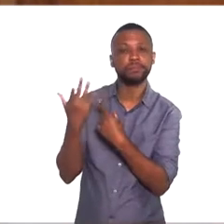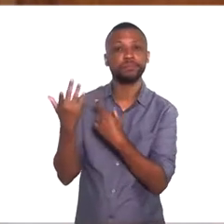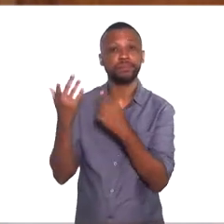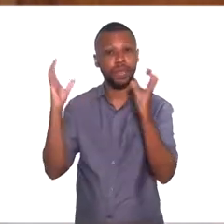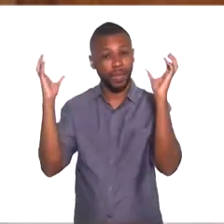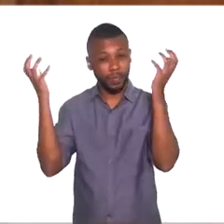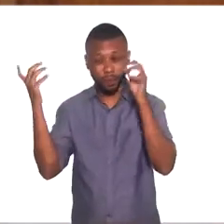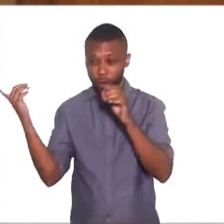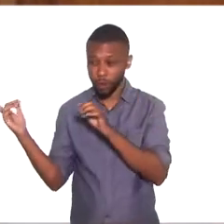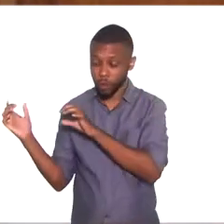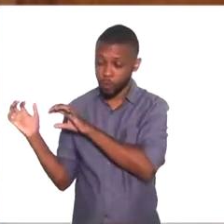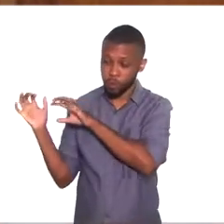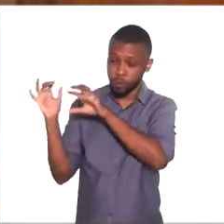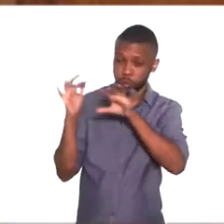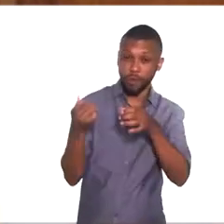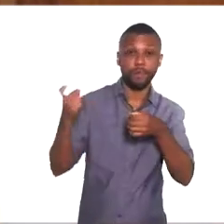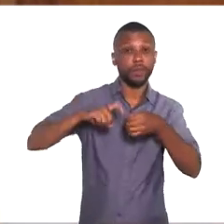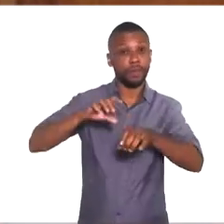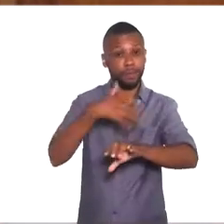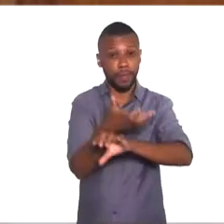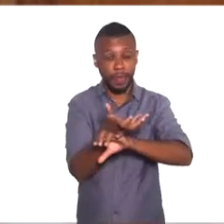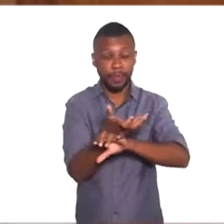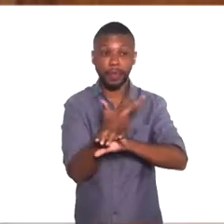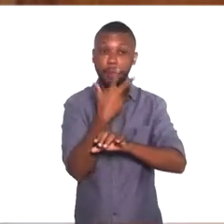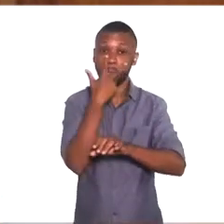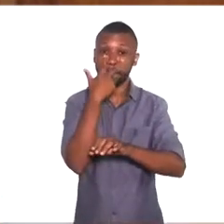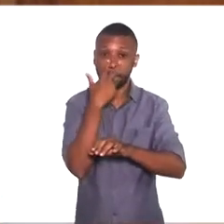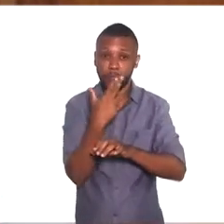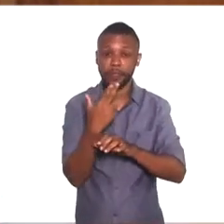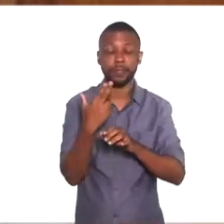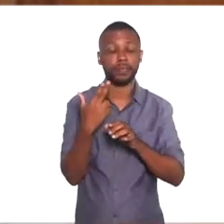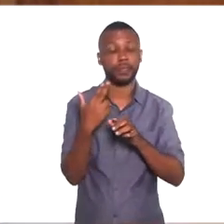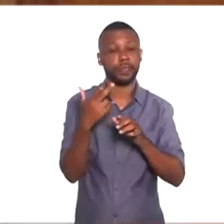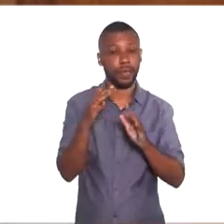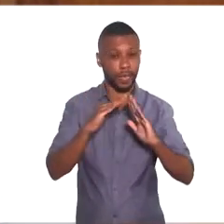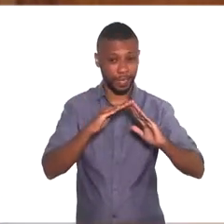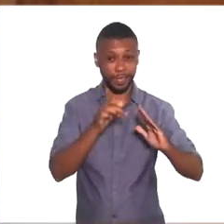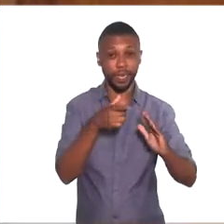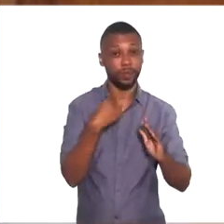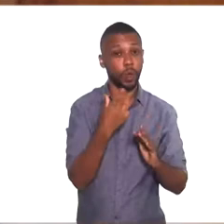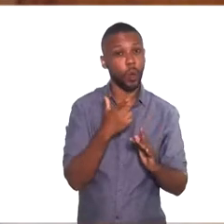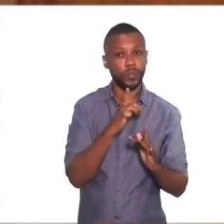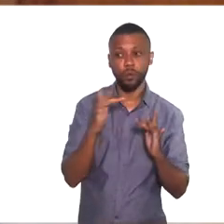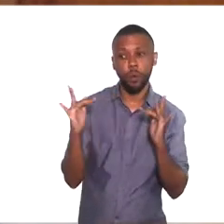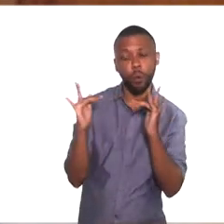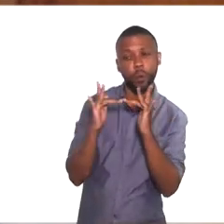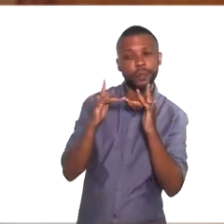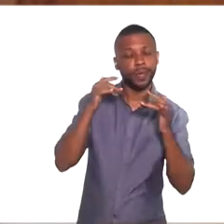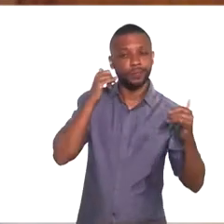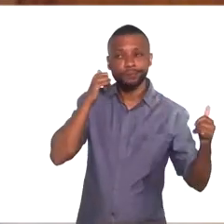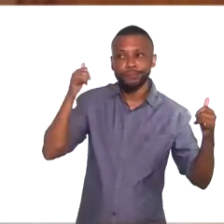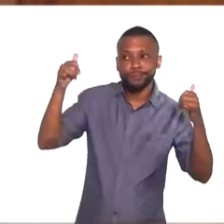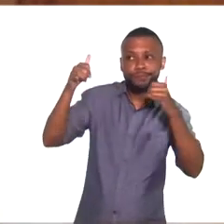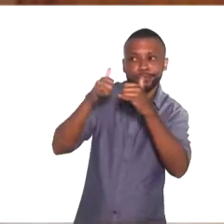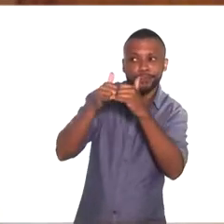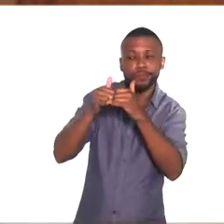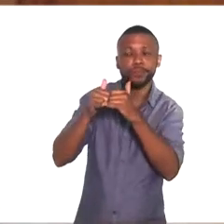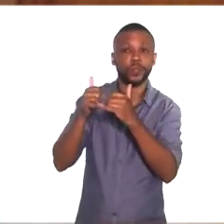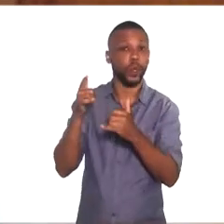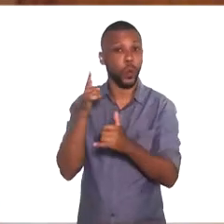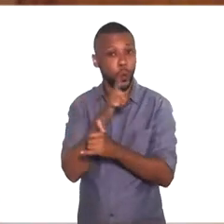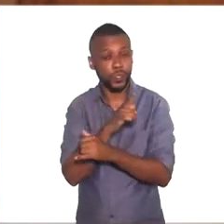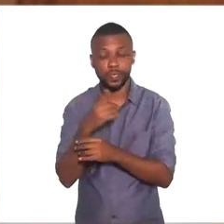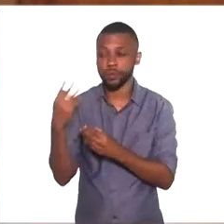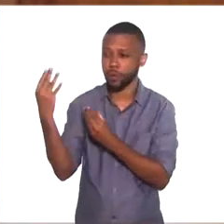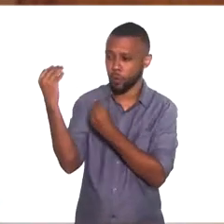voltava próximo você voltava de Ambulância para Praça como se fosse a casa dele e ele tem que conseguirmos contato com a família conseguiu